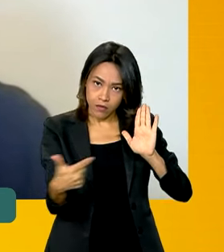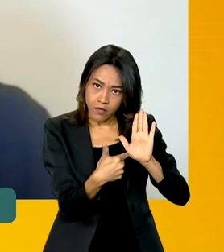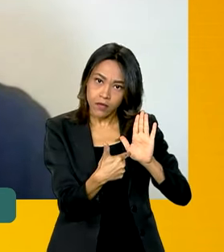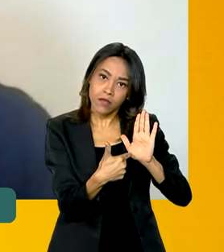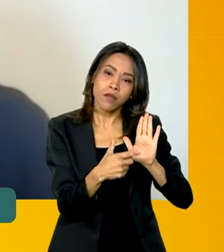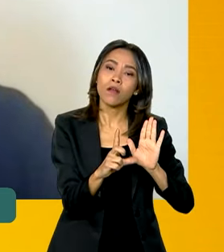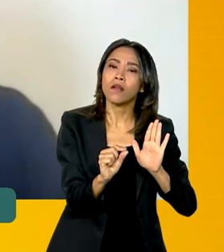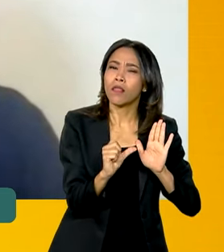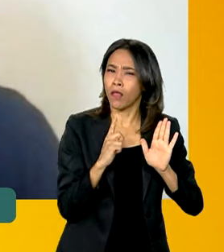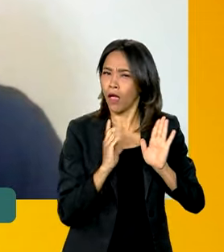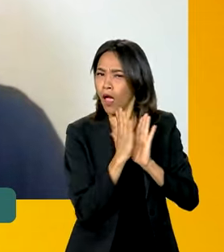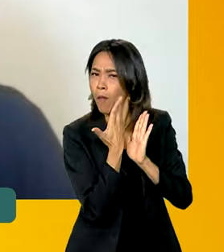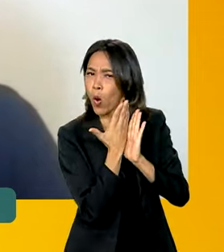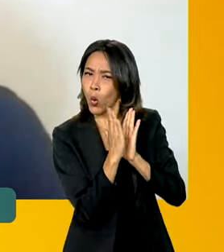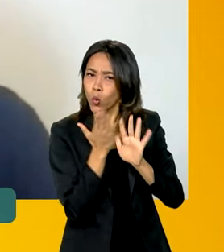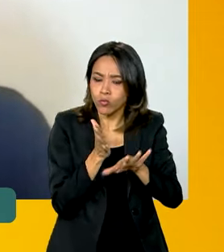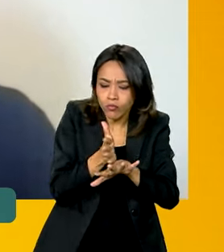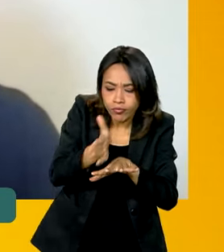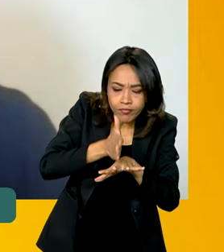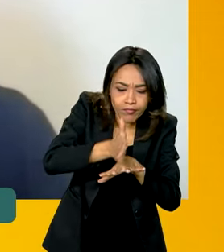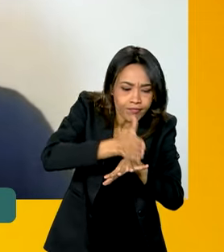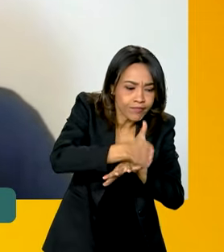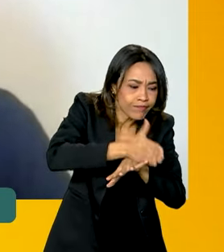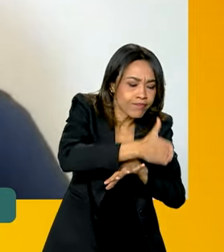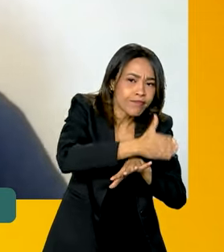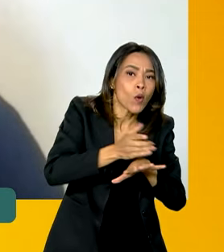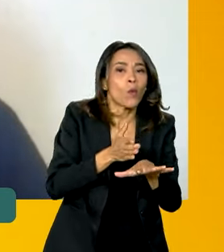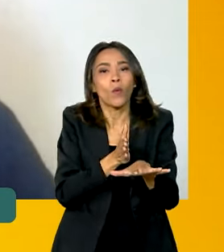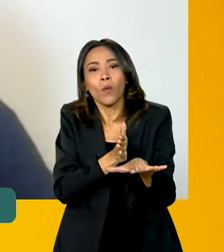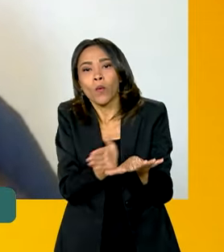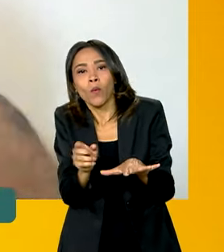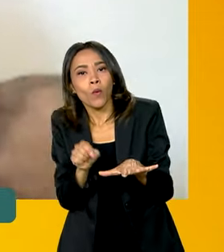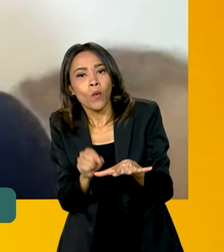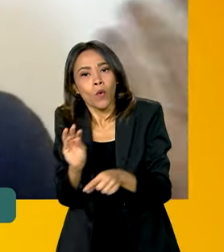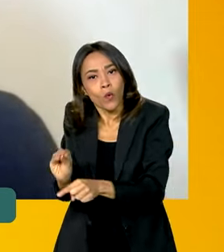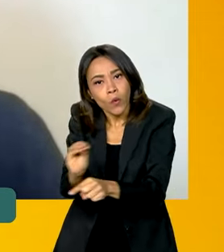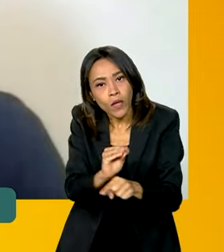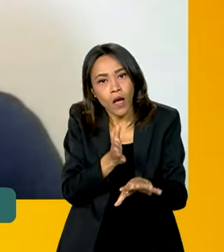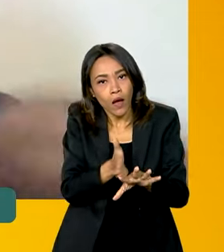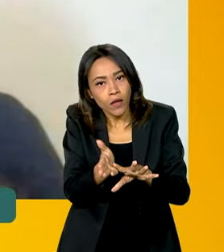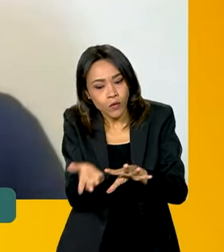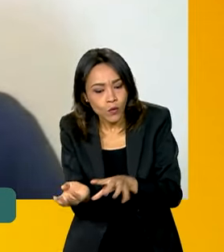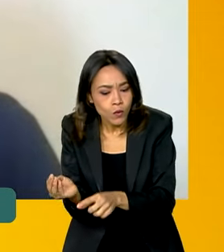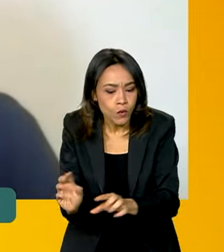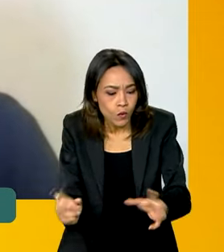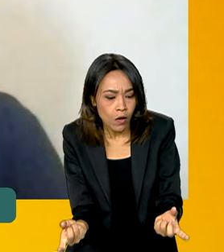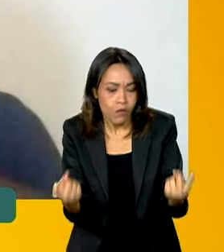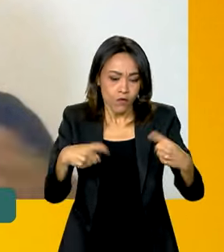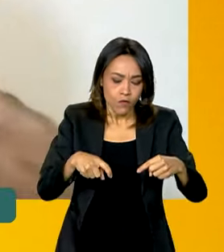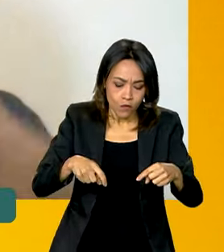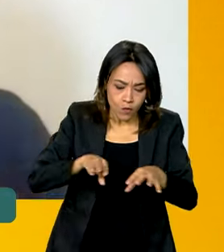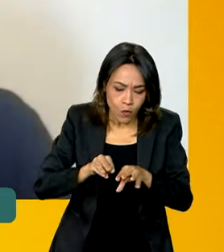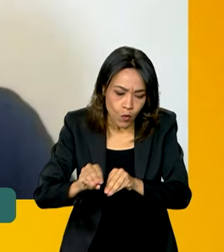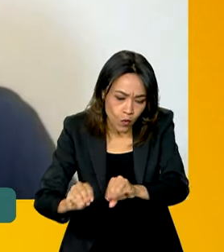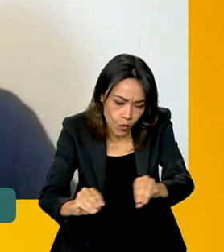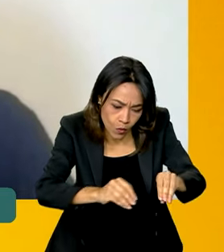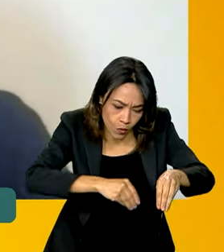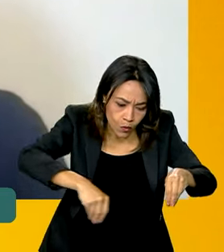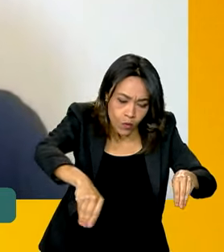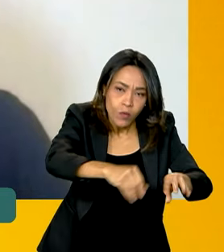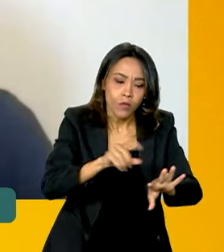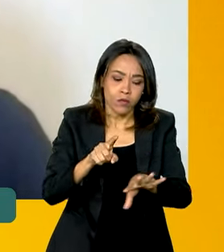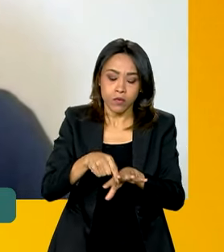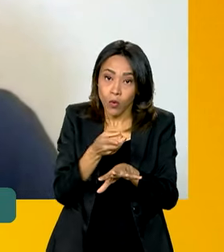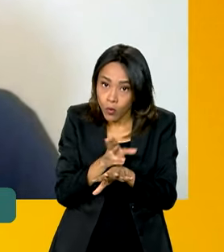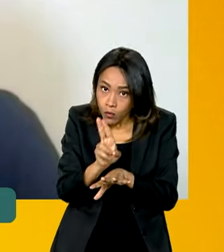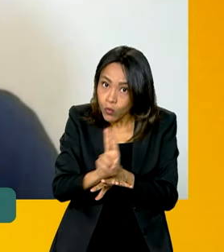Pró-Manguezal, alguns eixos de implementação, que vão desde a conservação, recuperação dos manguezais, uso